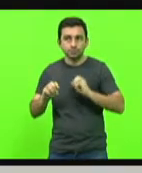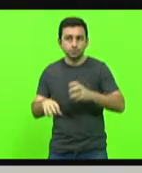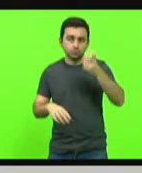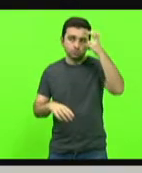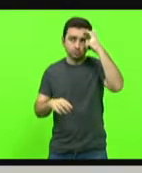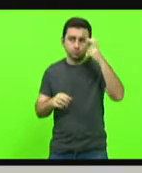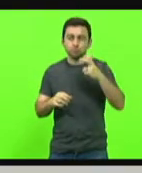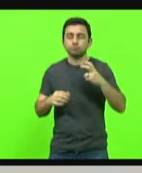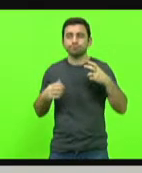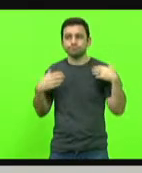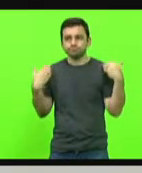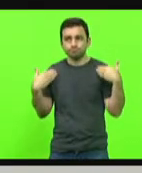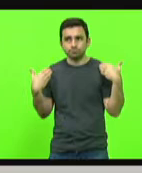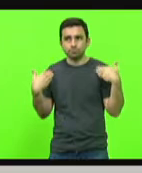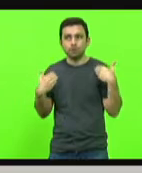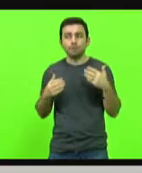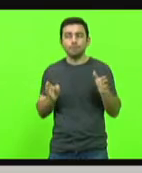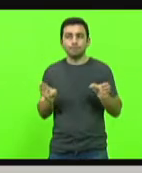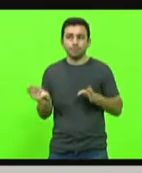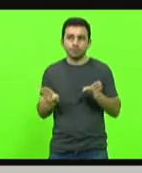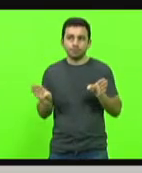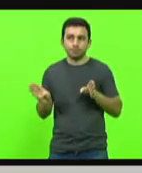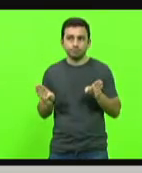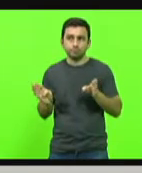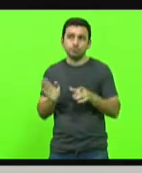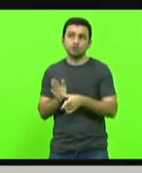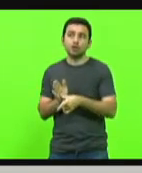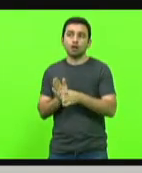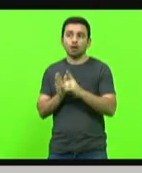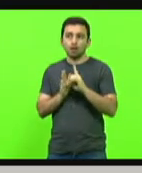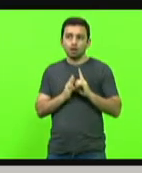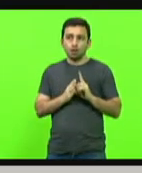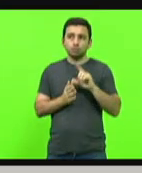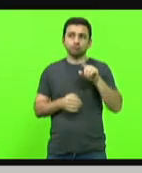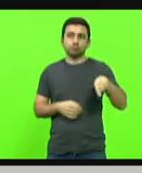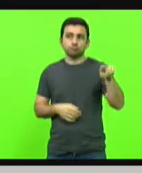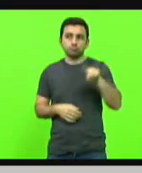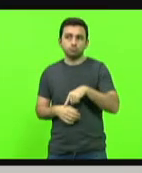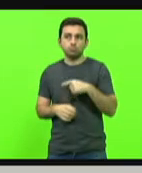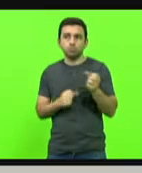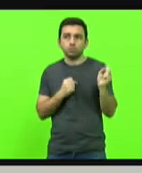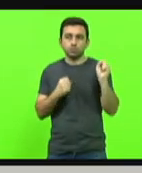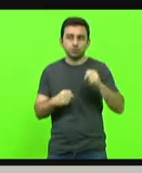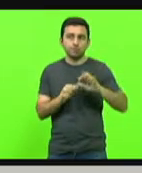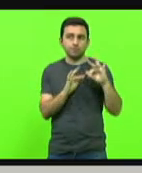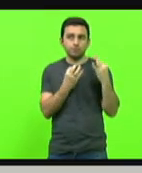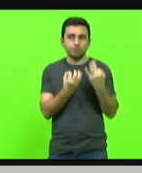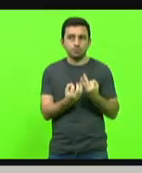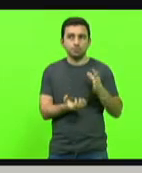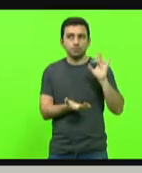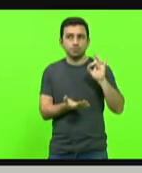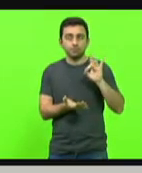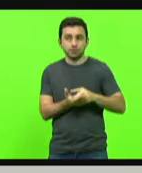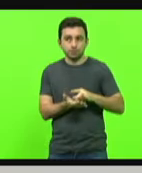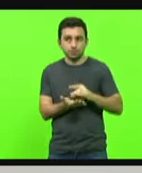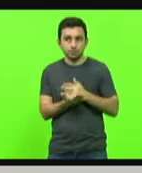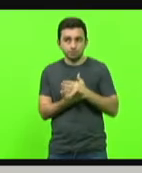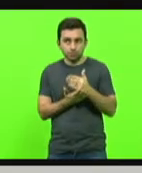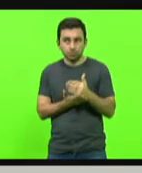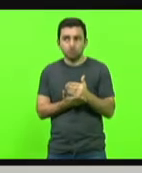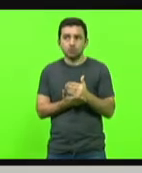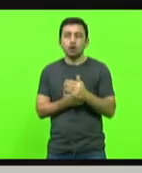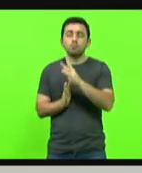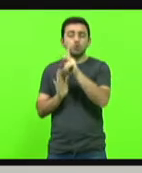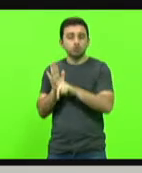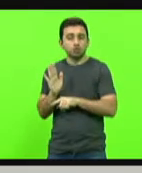lazer, no período que antecede a extinção do poder familiar originário. Dentro desse projeto foi